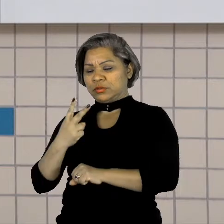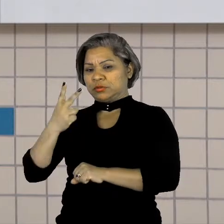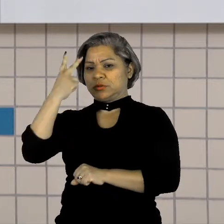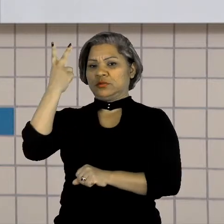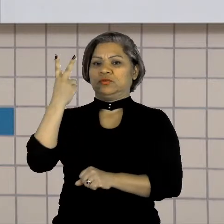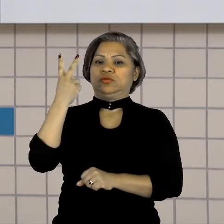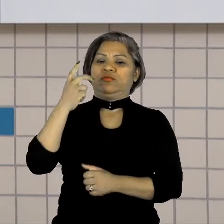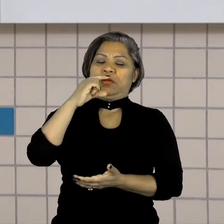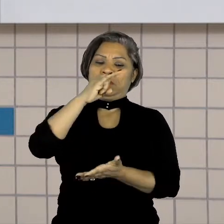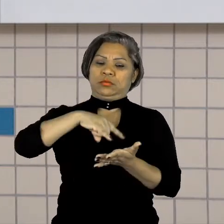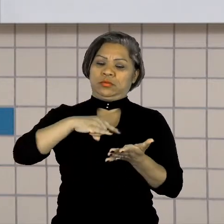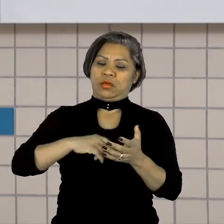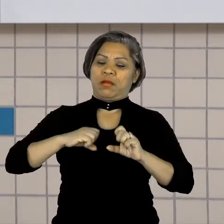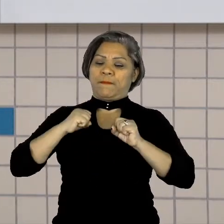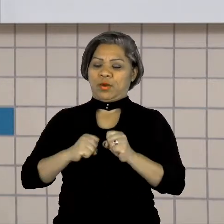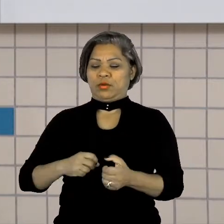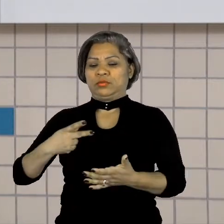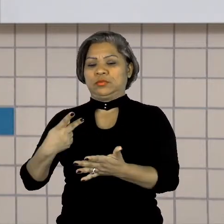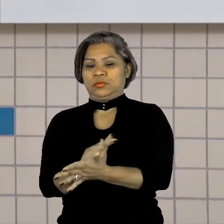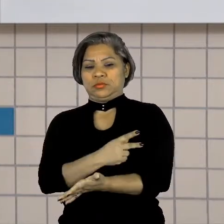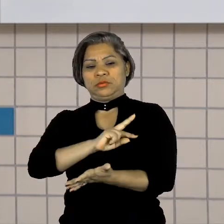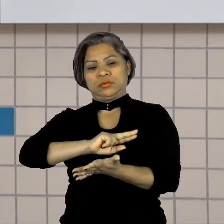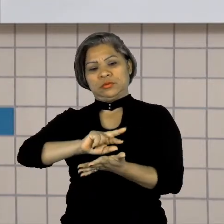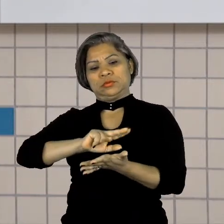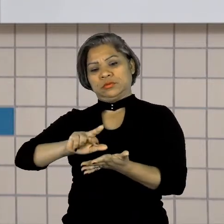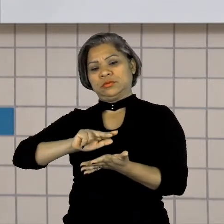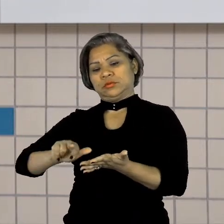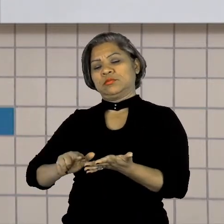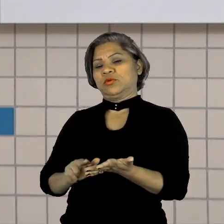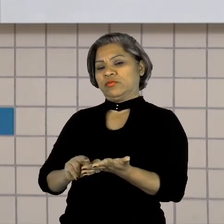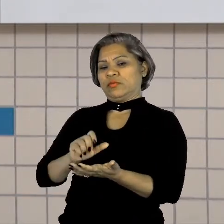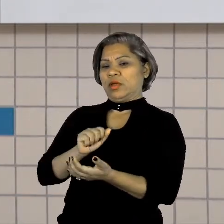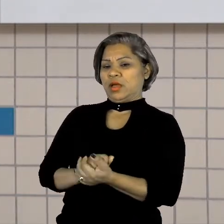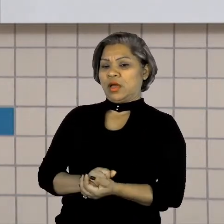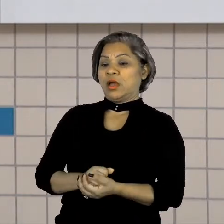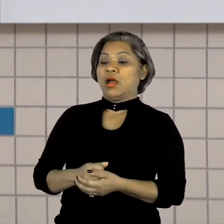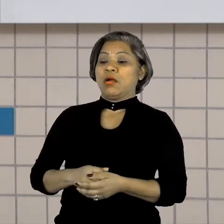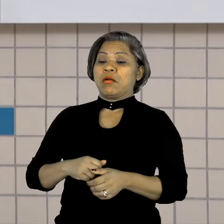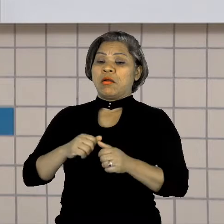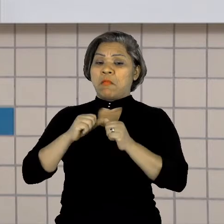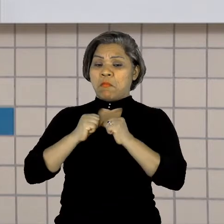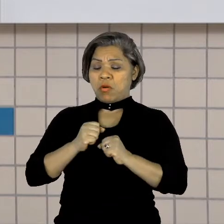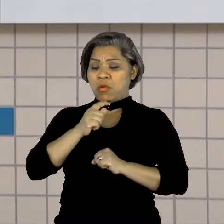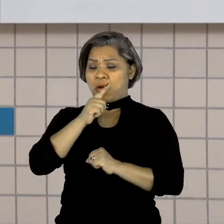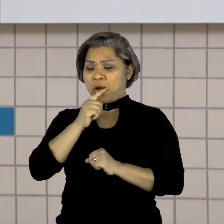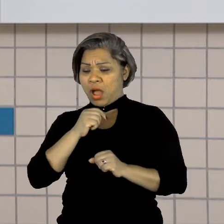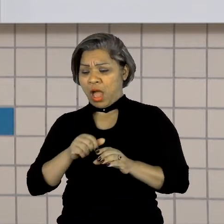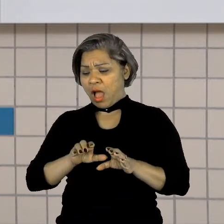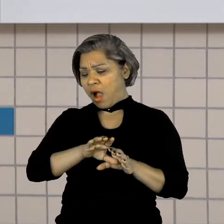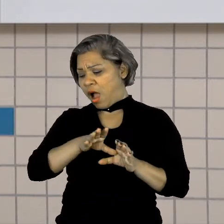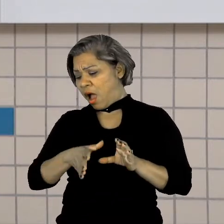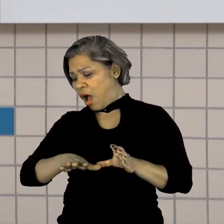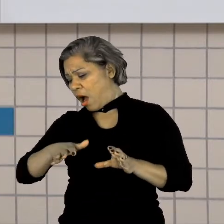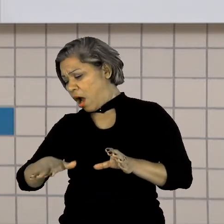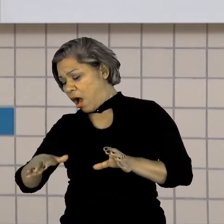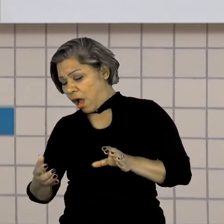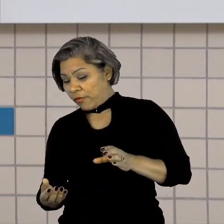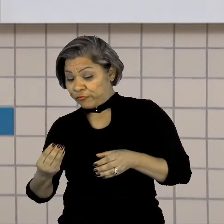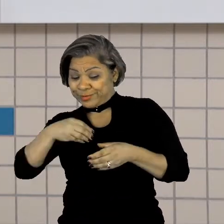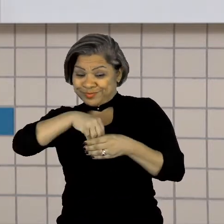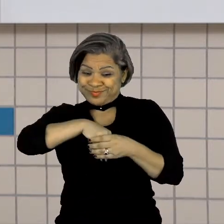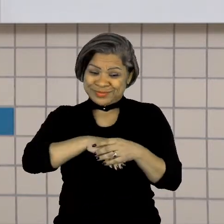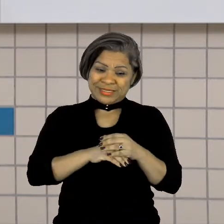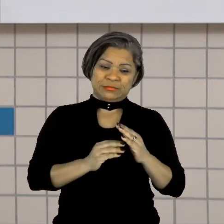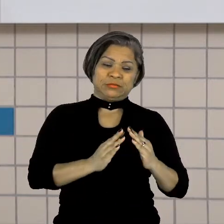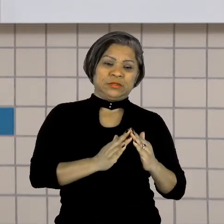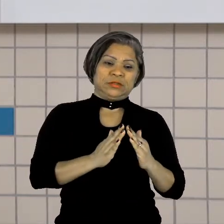por diversos fatores, incluindo a existência de vazamentos internos nos imóveis. É uma concordância